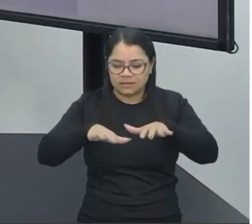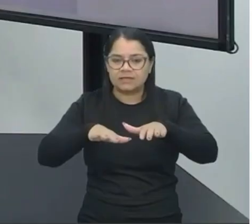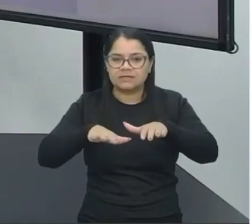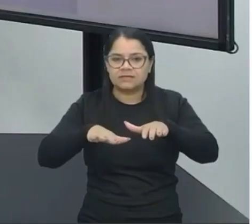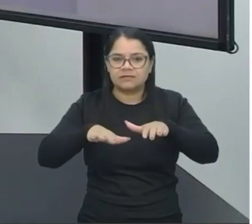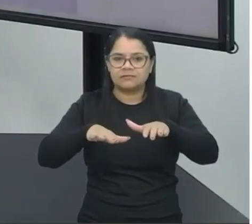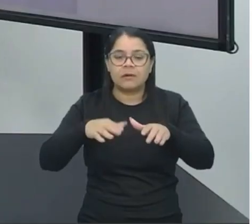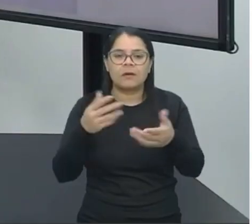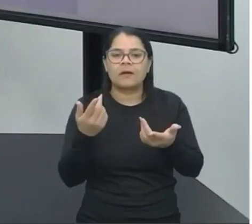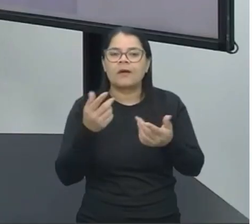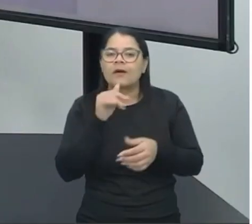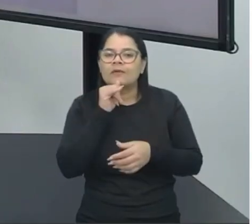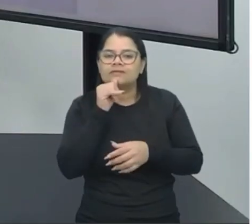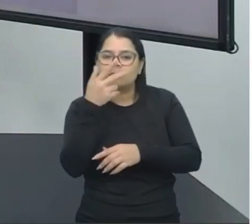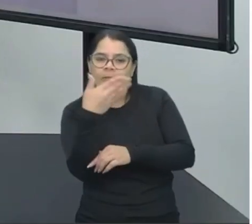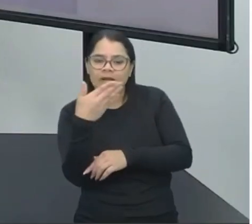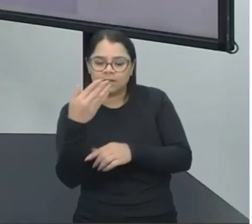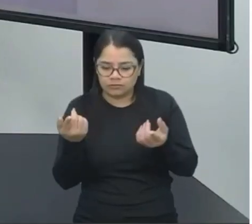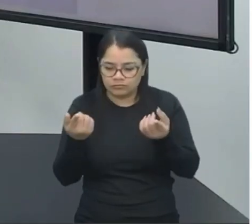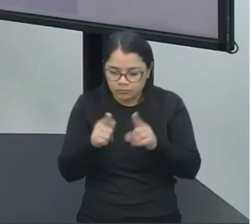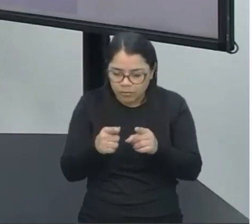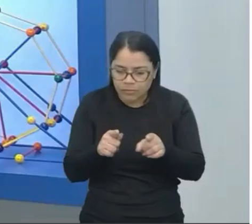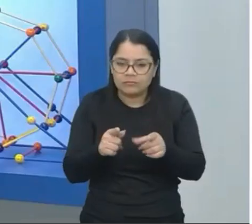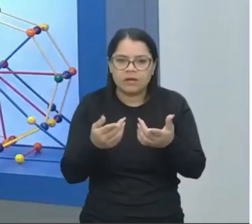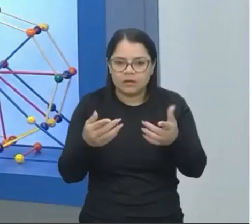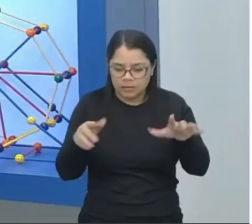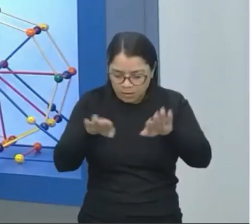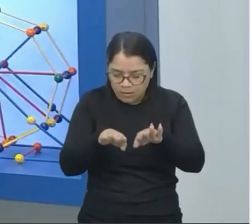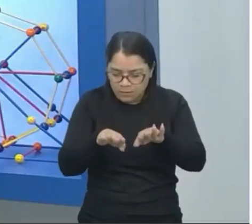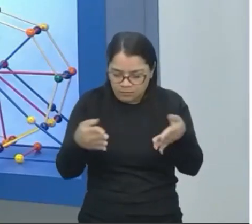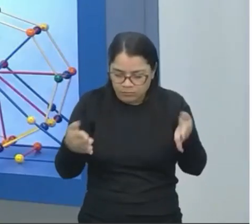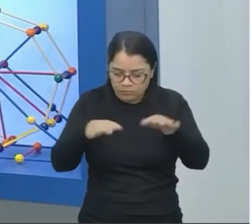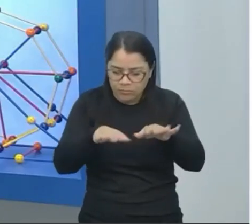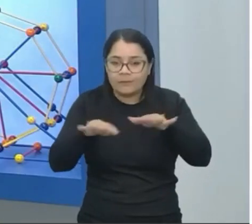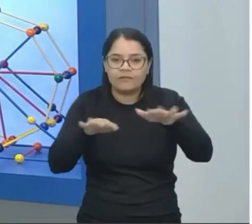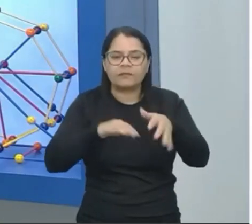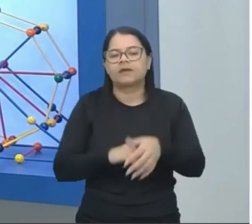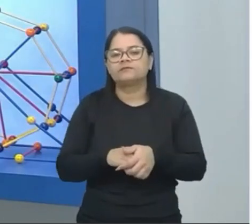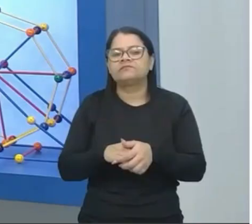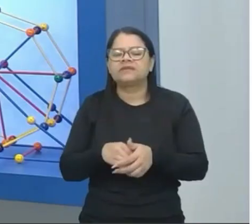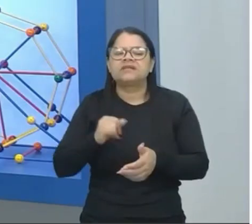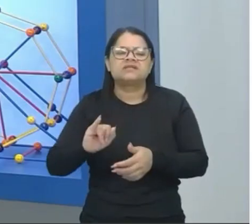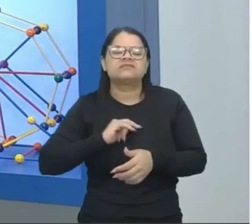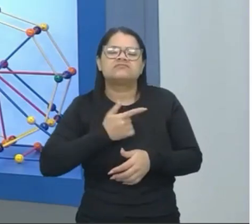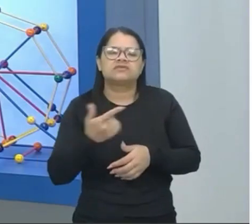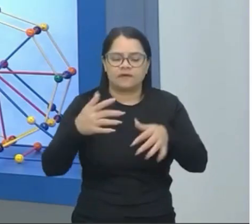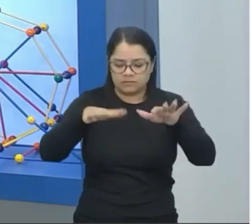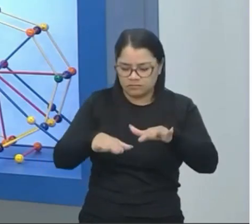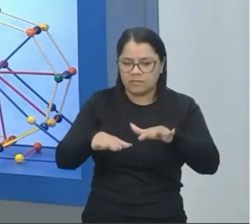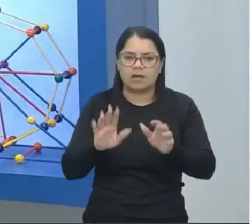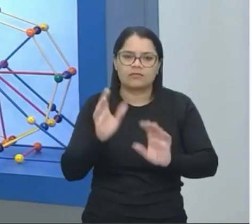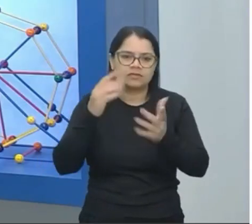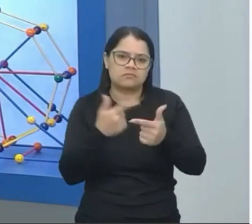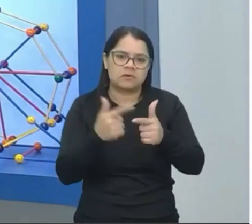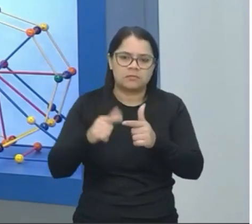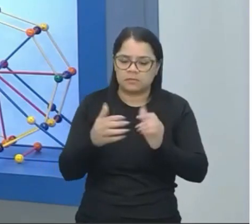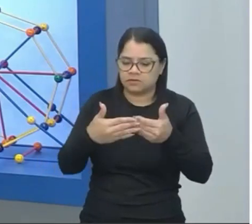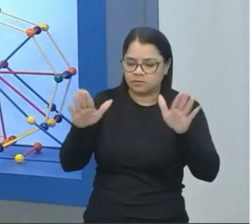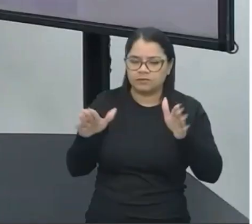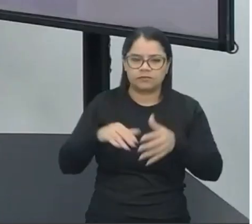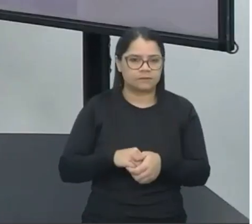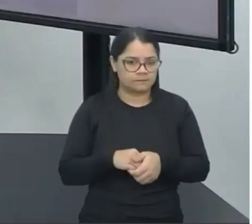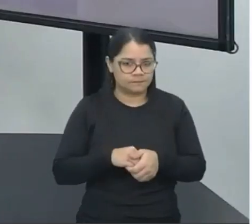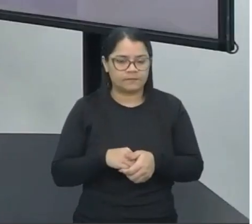no palito que vai ser introduzido ali na tampa para fazer o movimento. Se ele não estiver exatamente centralizado, pode acontecer algum problema de